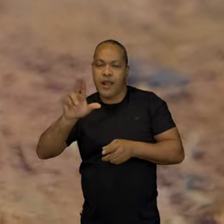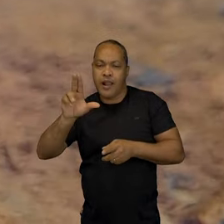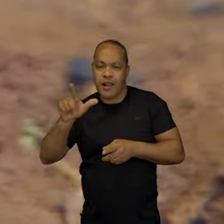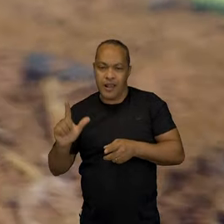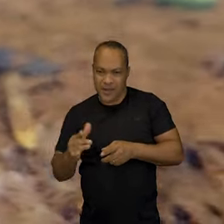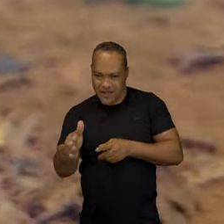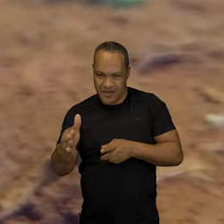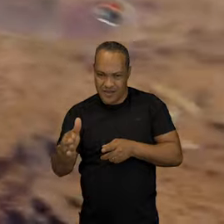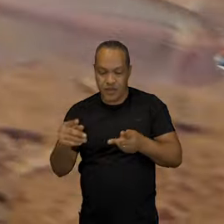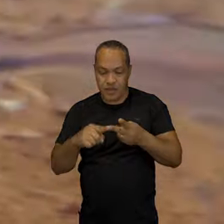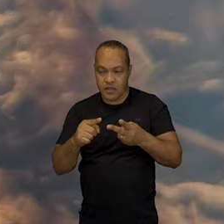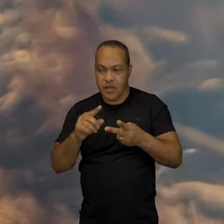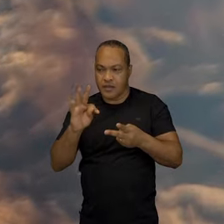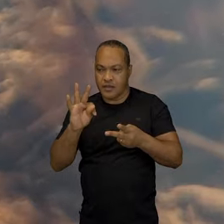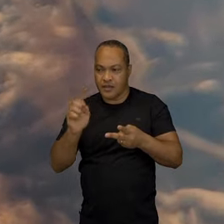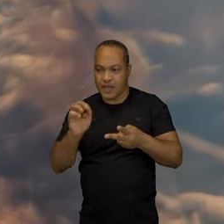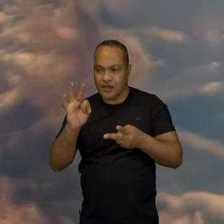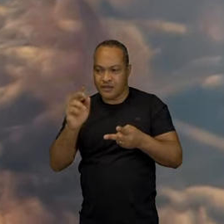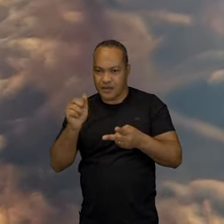lambaris e tetras.